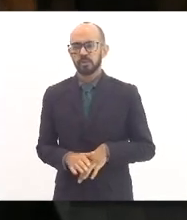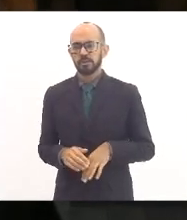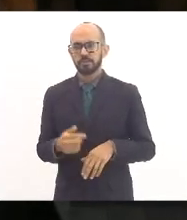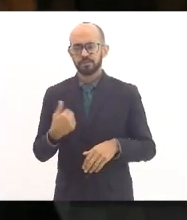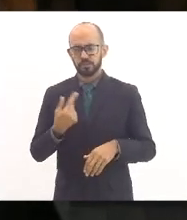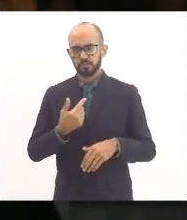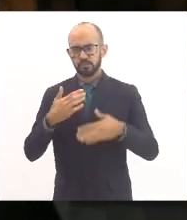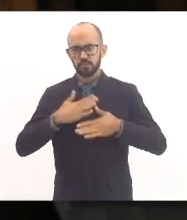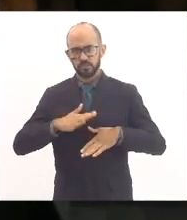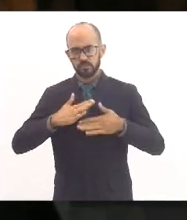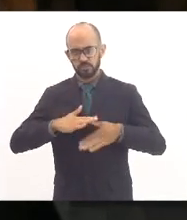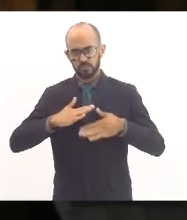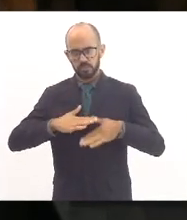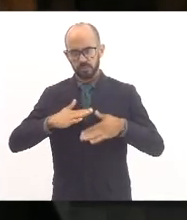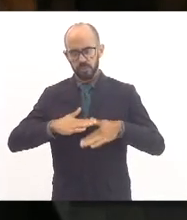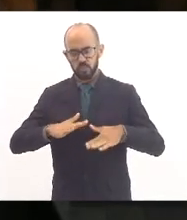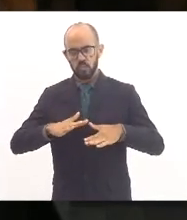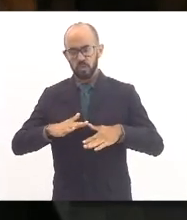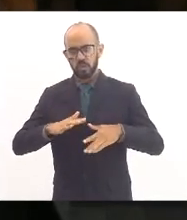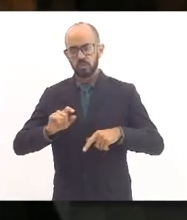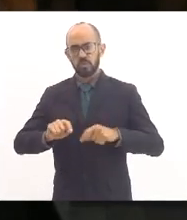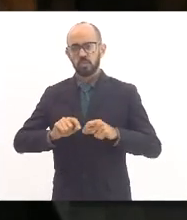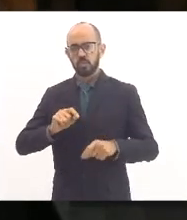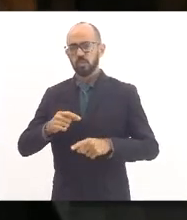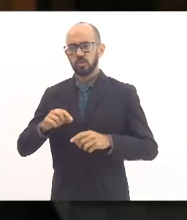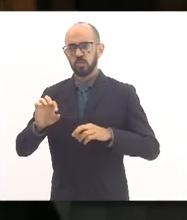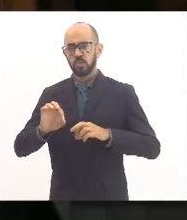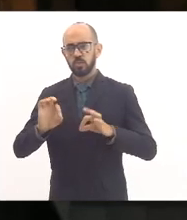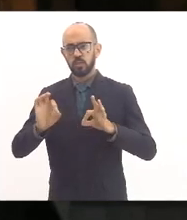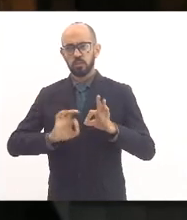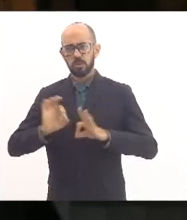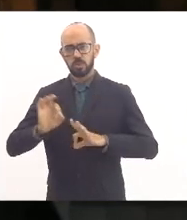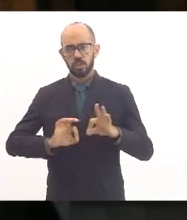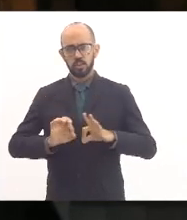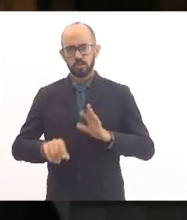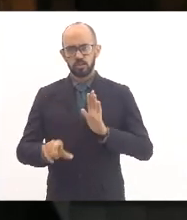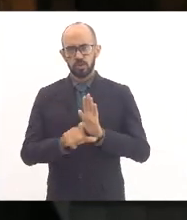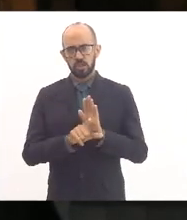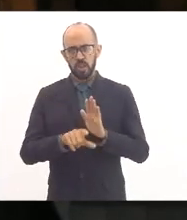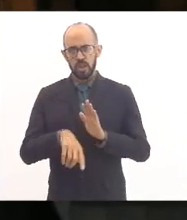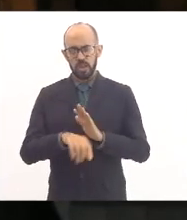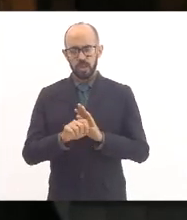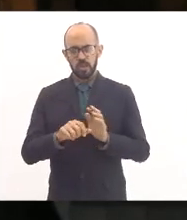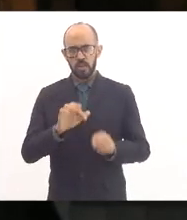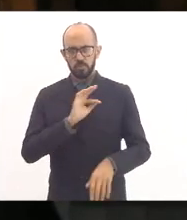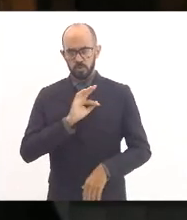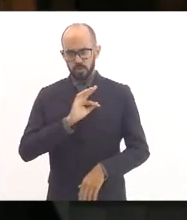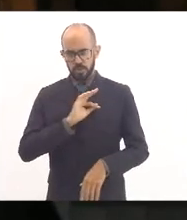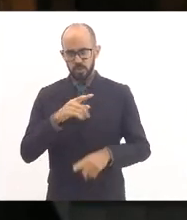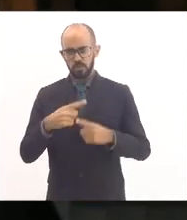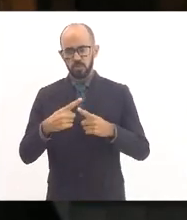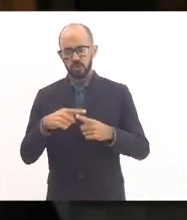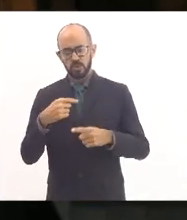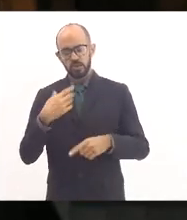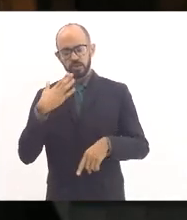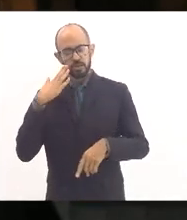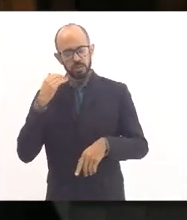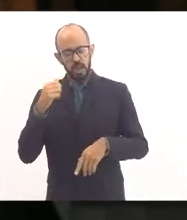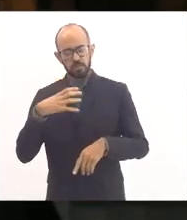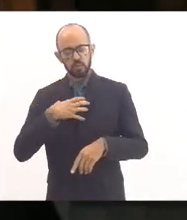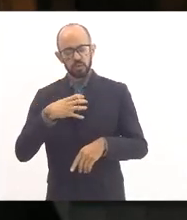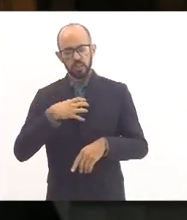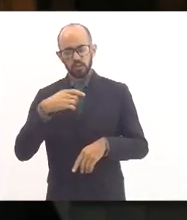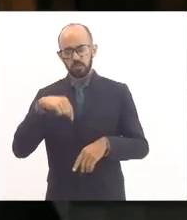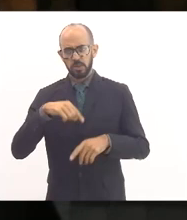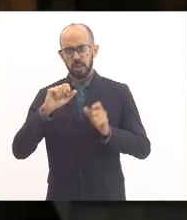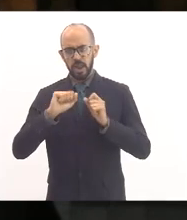fica muito tranquilo o relação ao projeto de orgânica porque sabemos da sensibilidade que